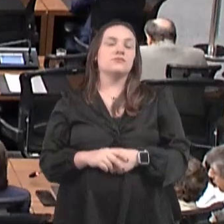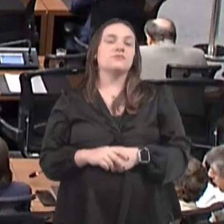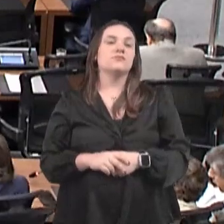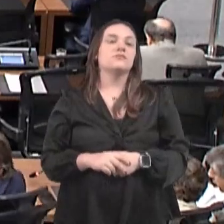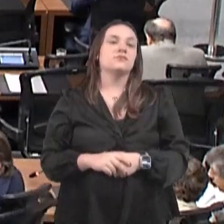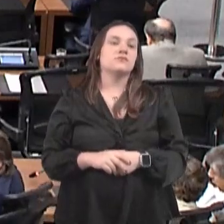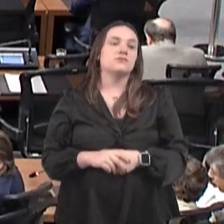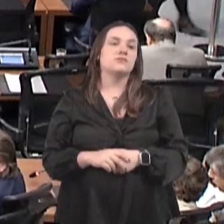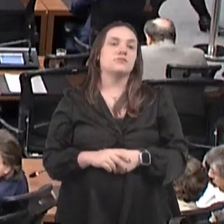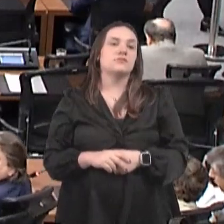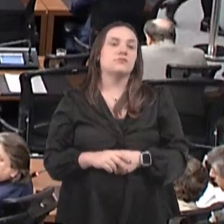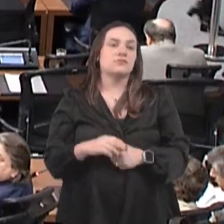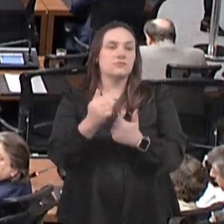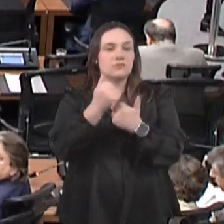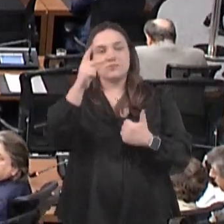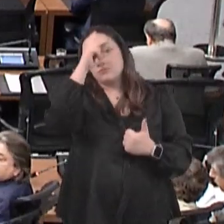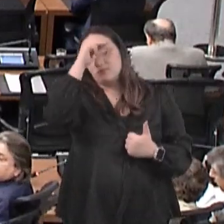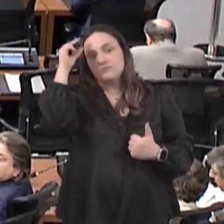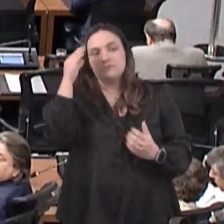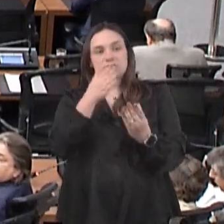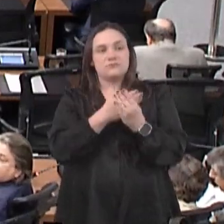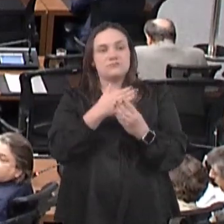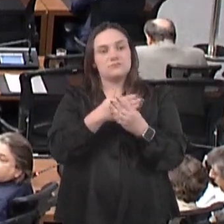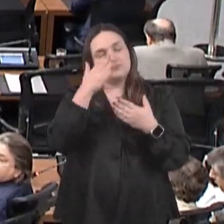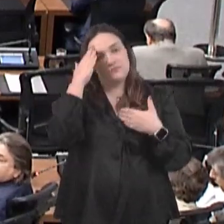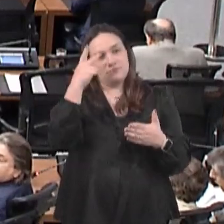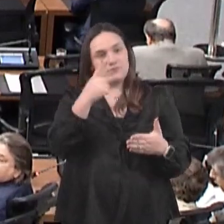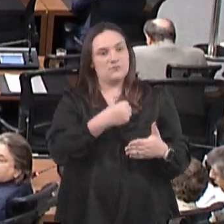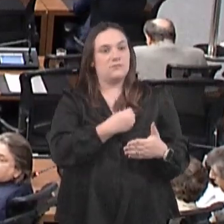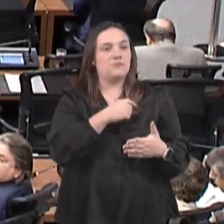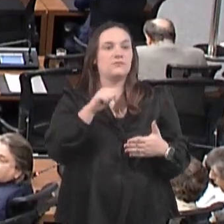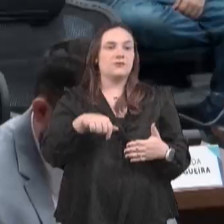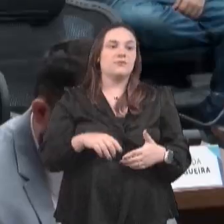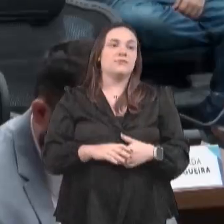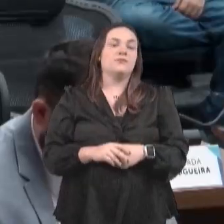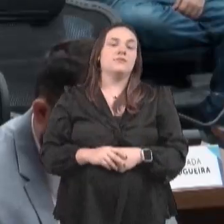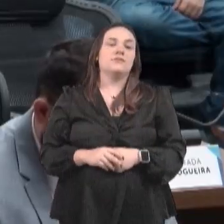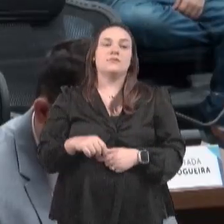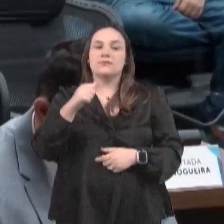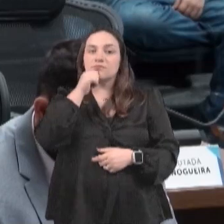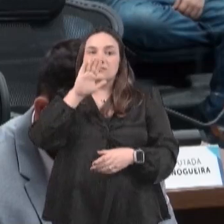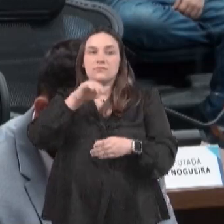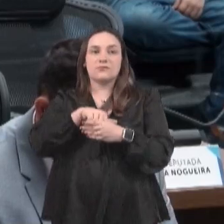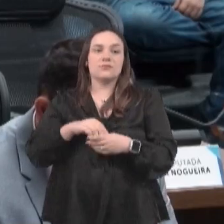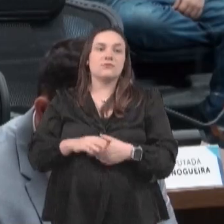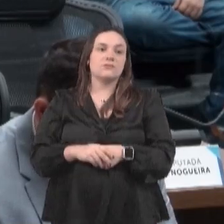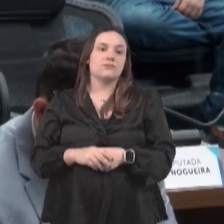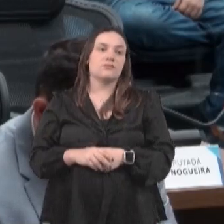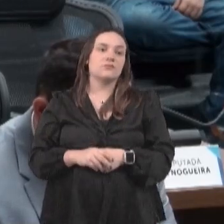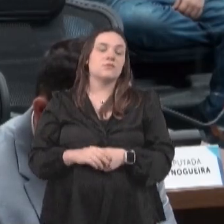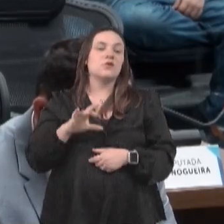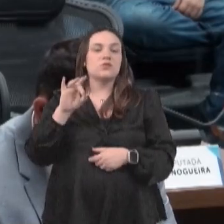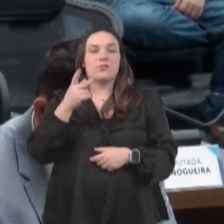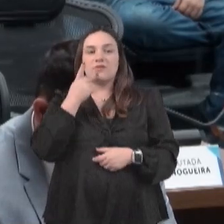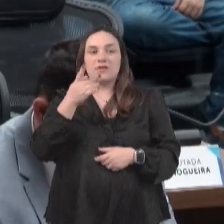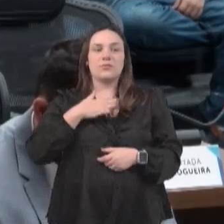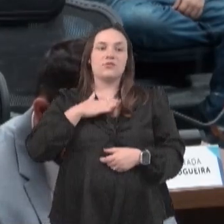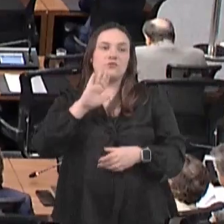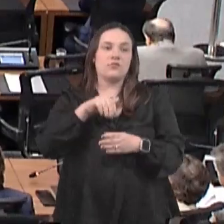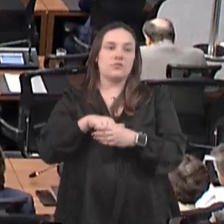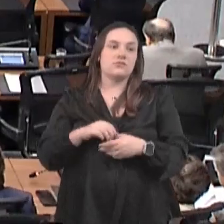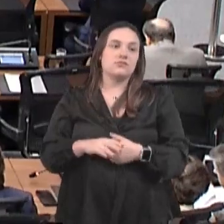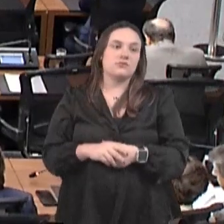Já anunciado aqui, vice-prefeito de Camapuã. Obrigado pela presença aqui entre... Ainda em votação? Declaração de voto, senhor